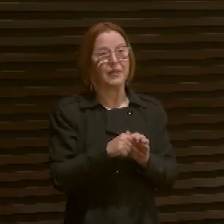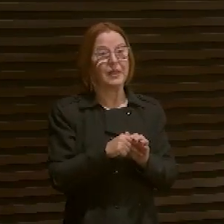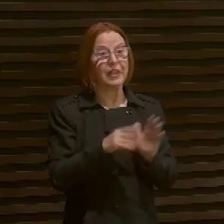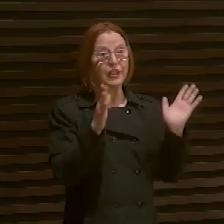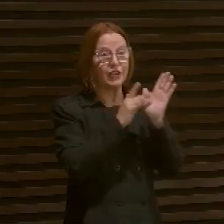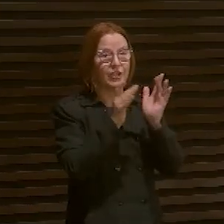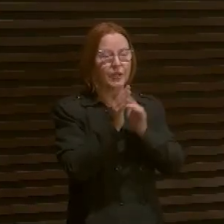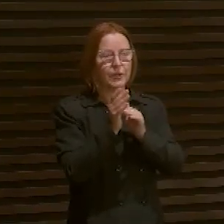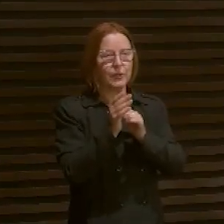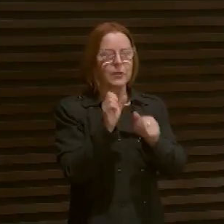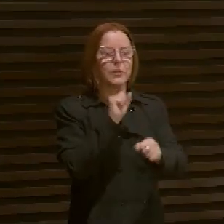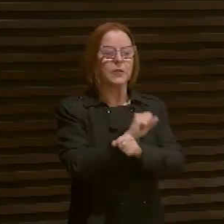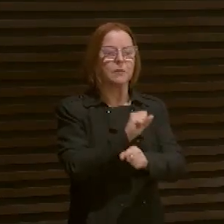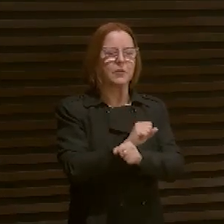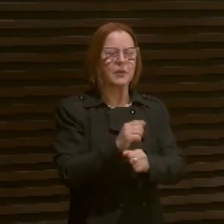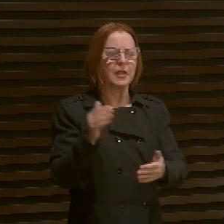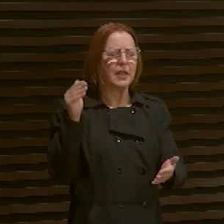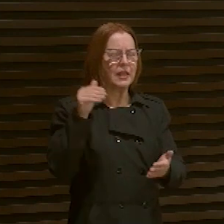desesperar. Aí Ele vem.